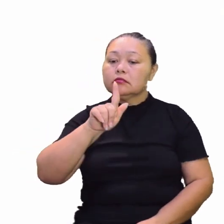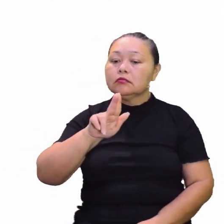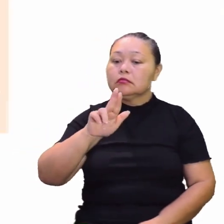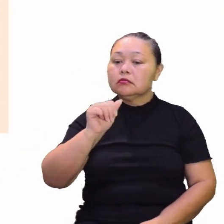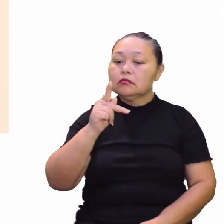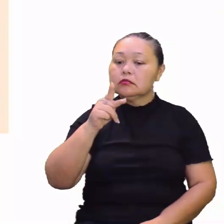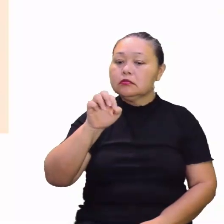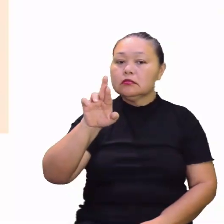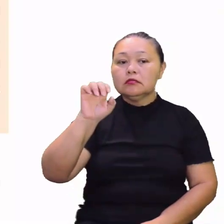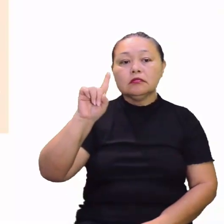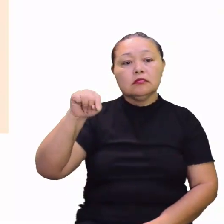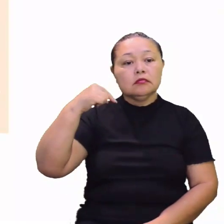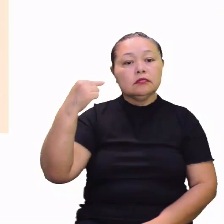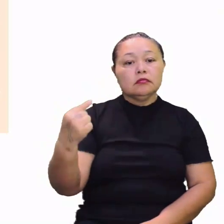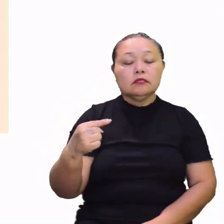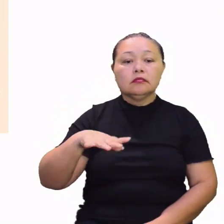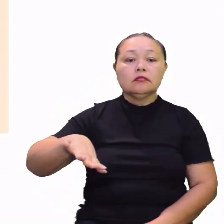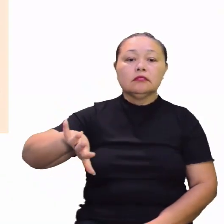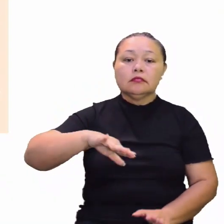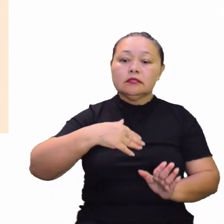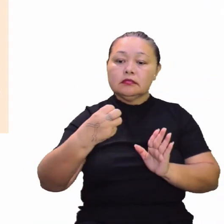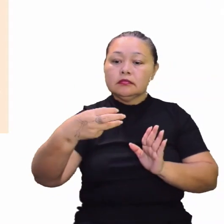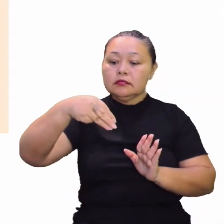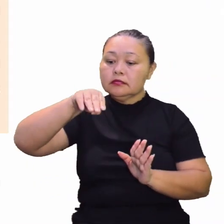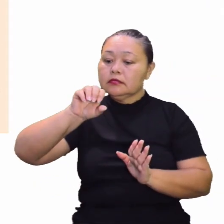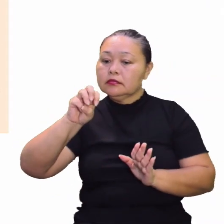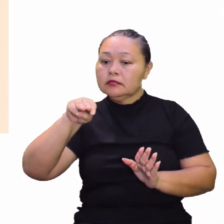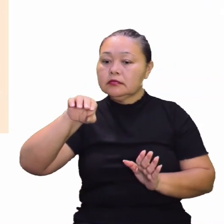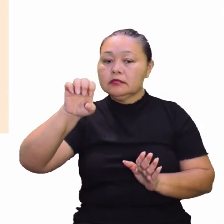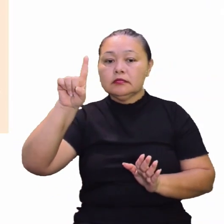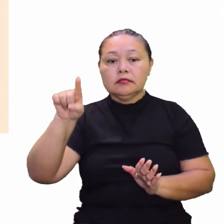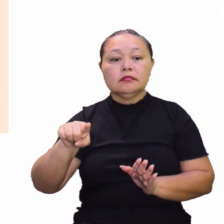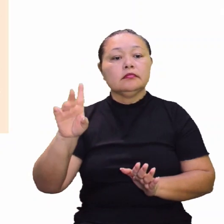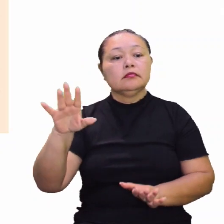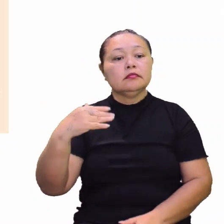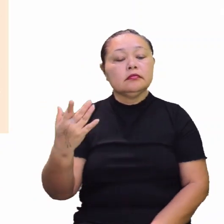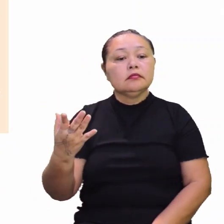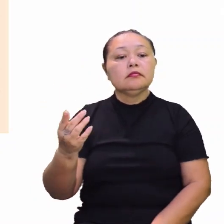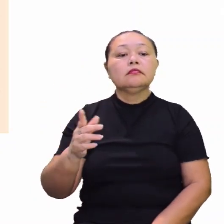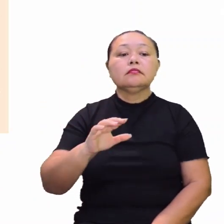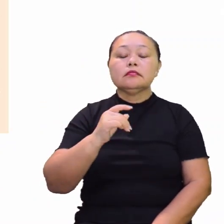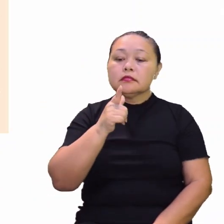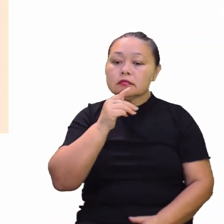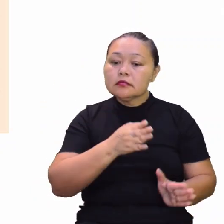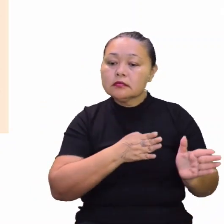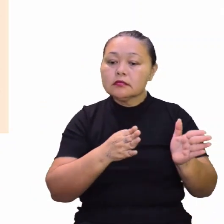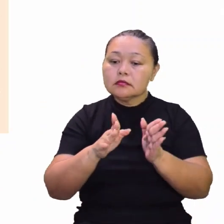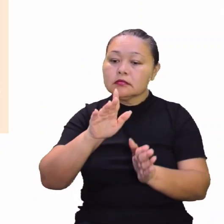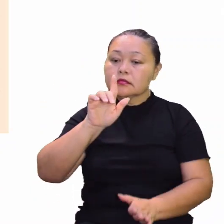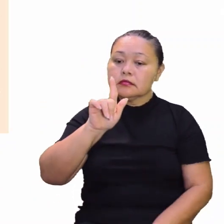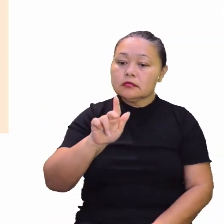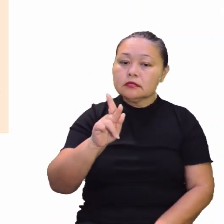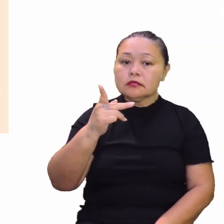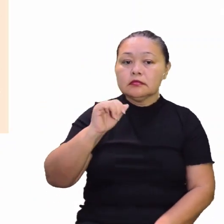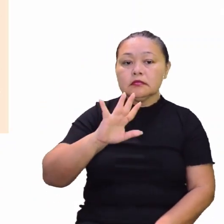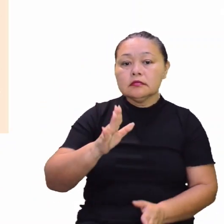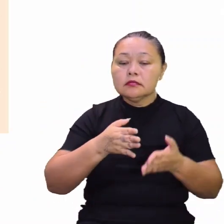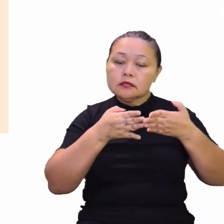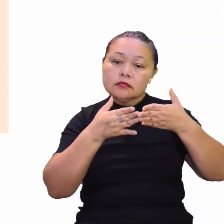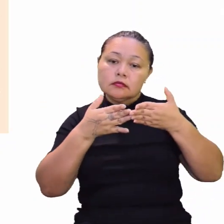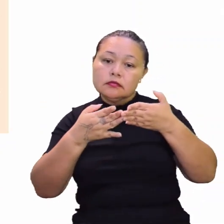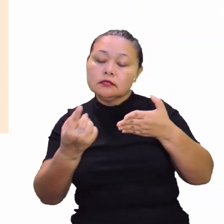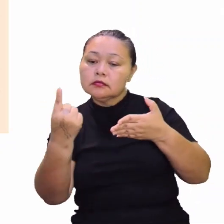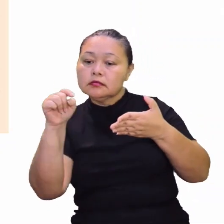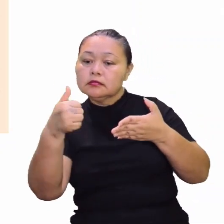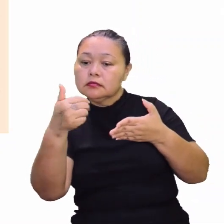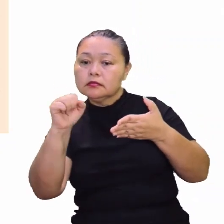bem. Temos aí a hidrovia Guaporé-Mamoré. O rio Guaporé é navegável por cerca de 1.180